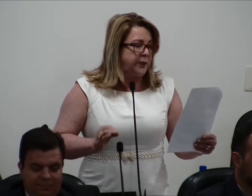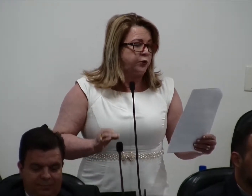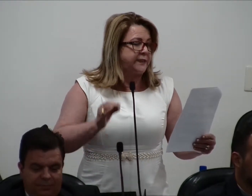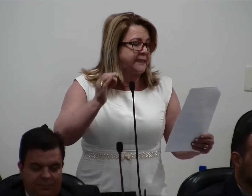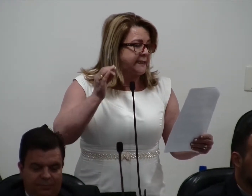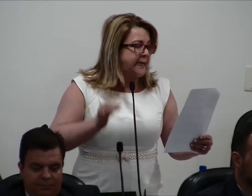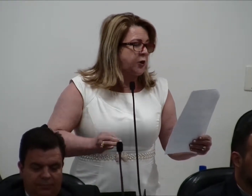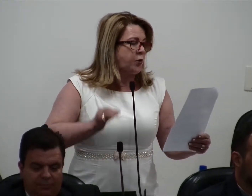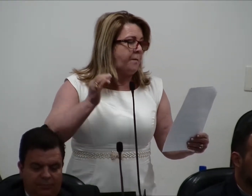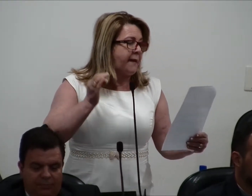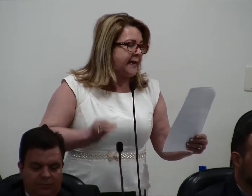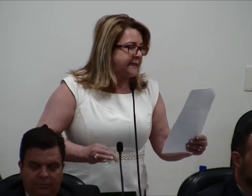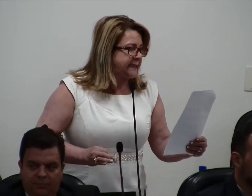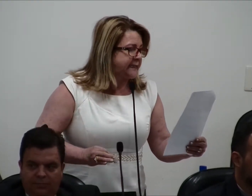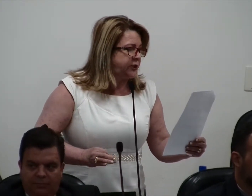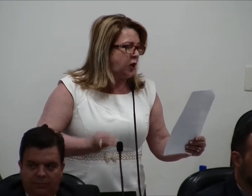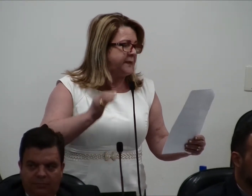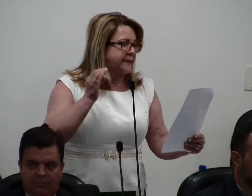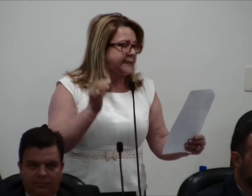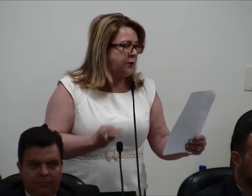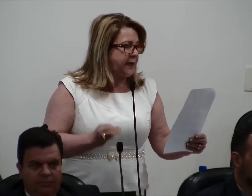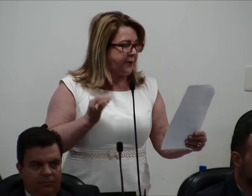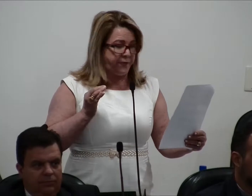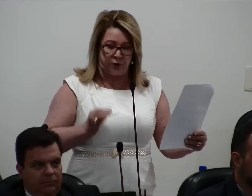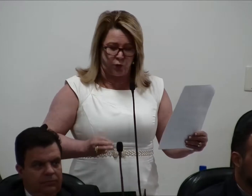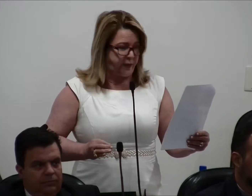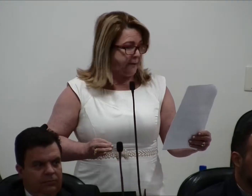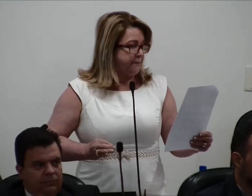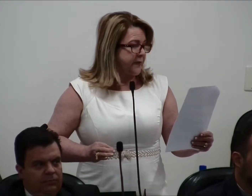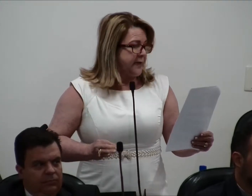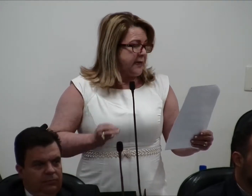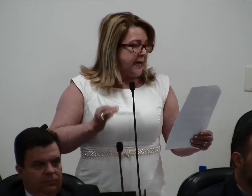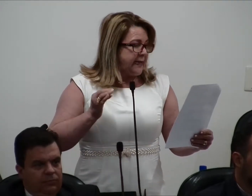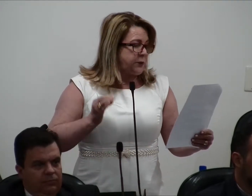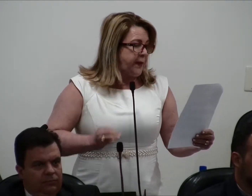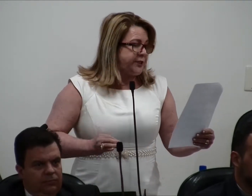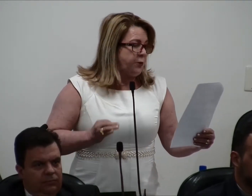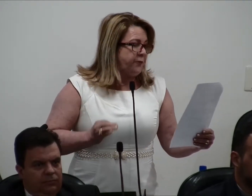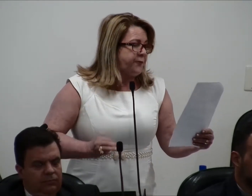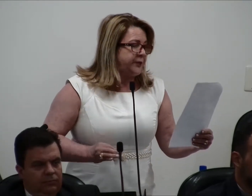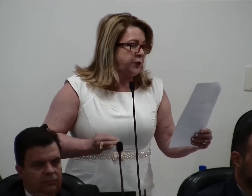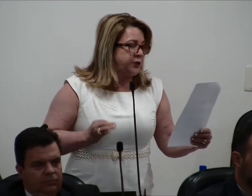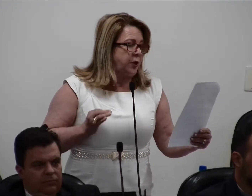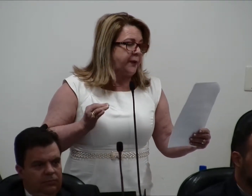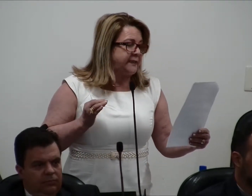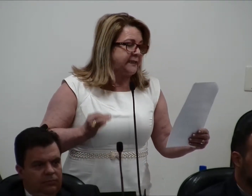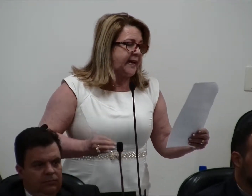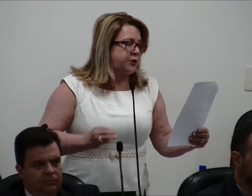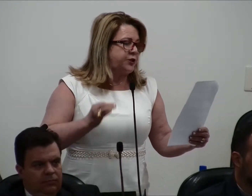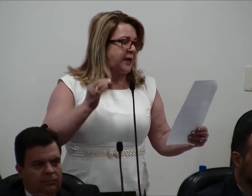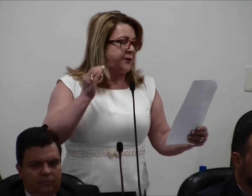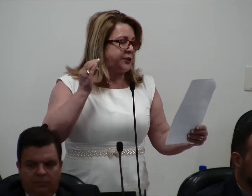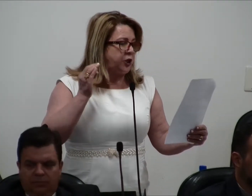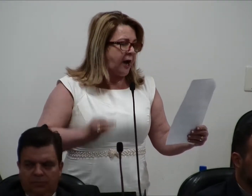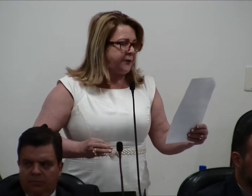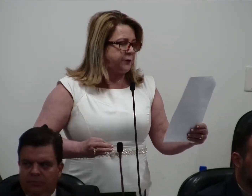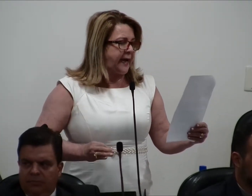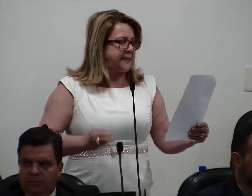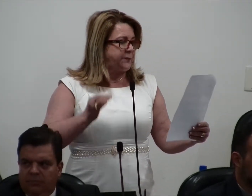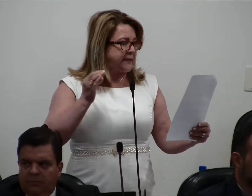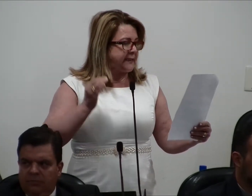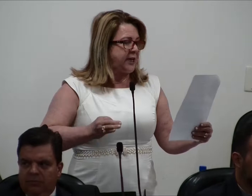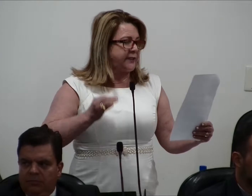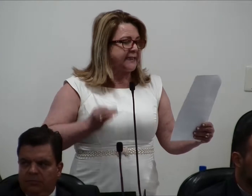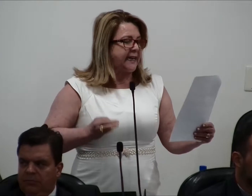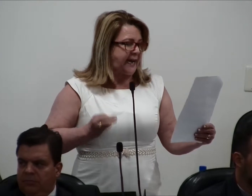completando o período de 5 meses de omissão da Prefeitura. Expedi o ofício ao senhor presidente no dia